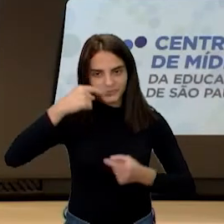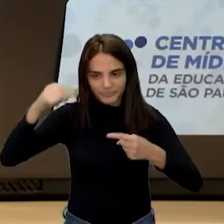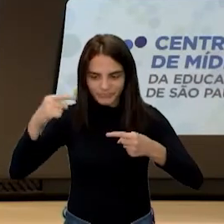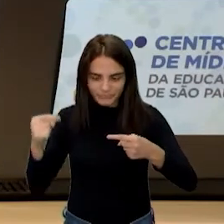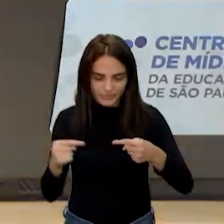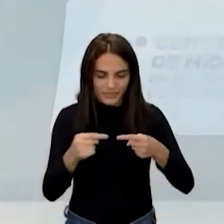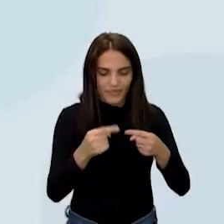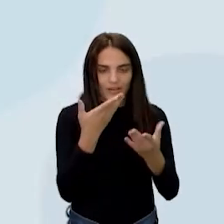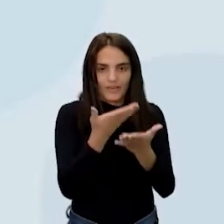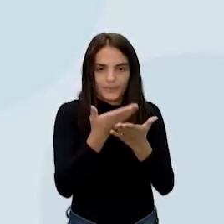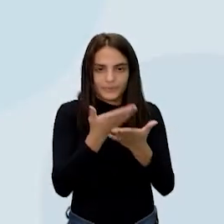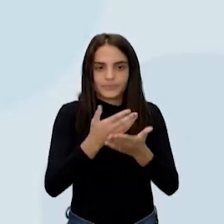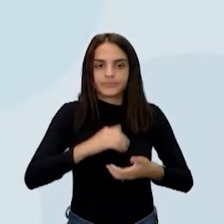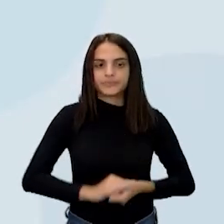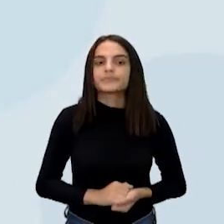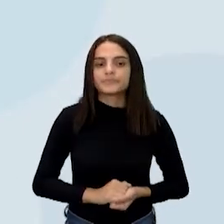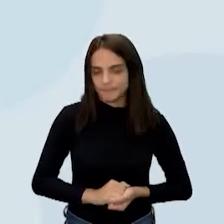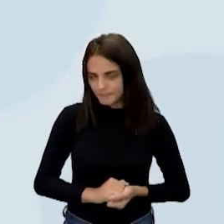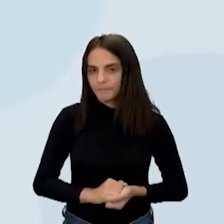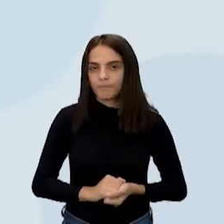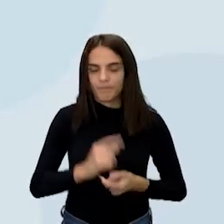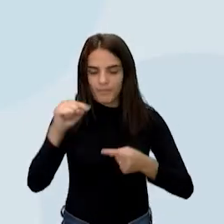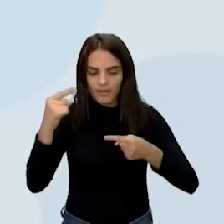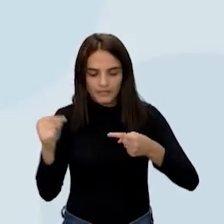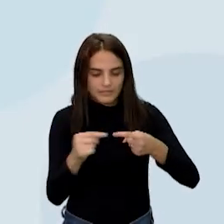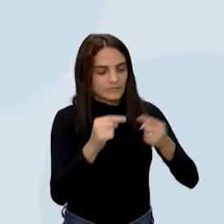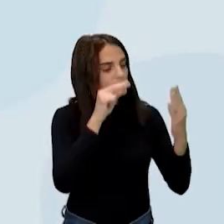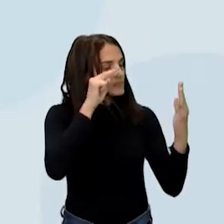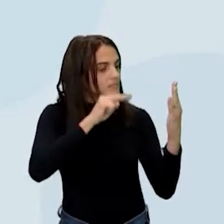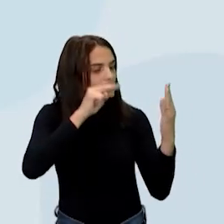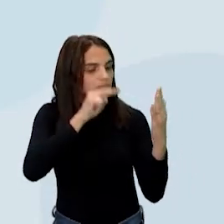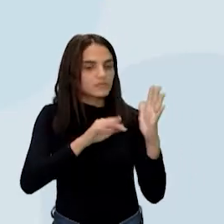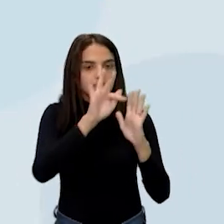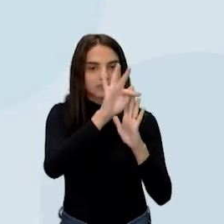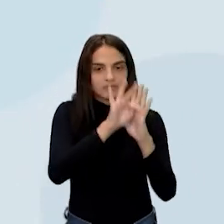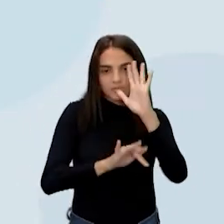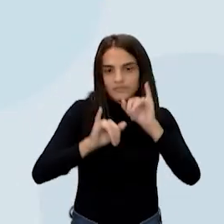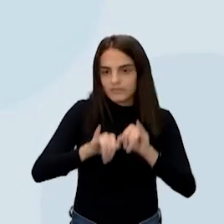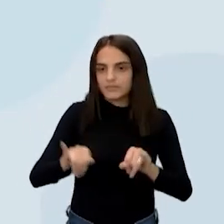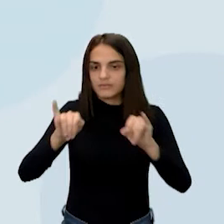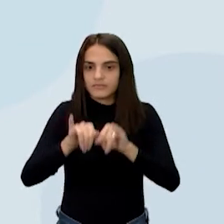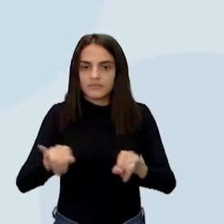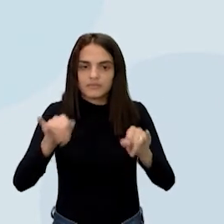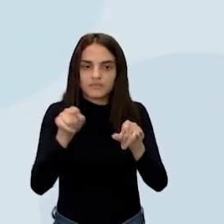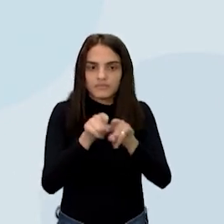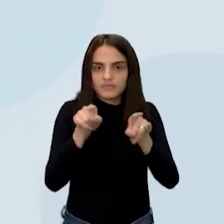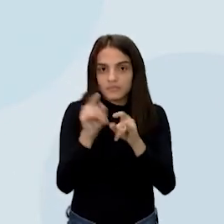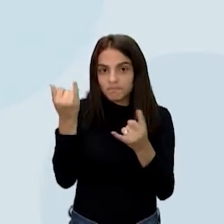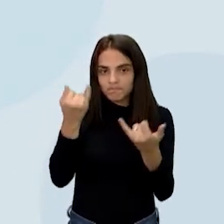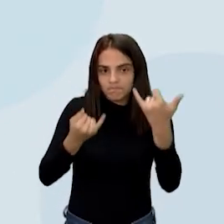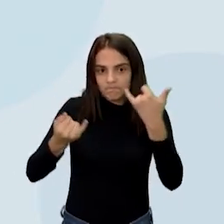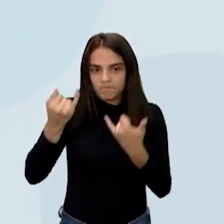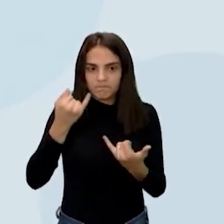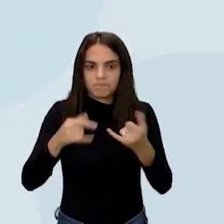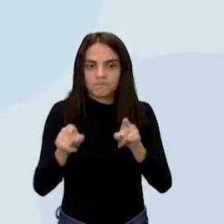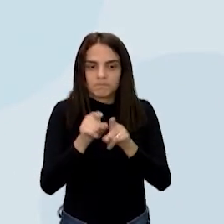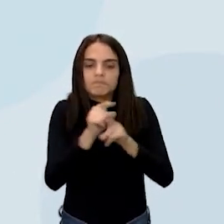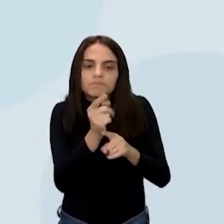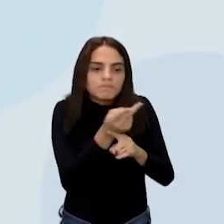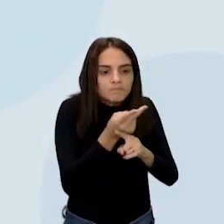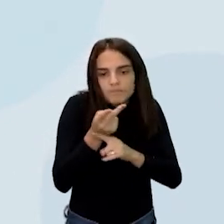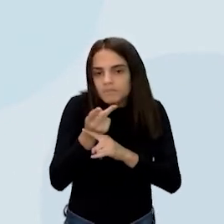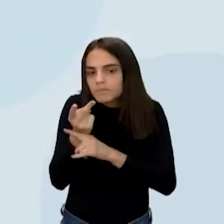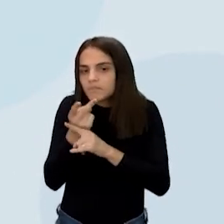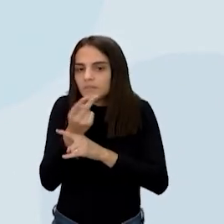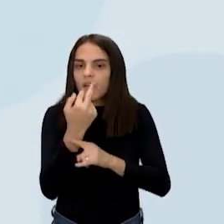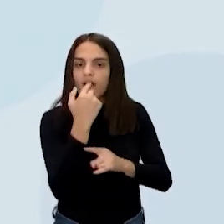objetivos da aula. Objetivos: fazer a leitura de textos publicitários e de propagandas, analisando as